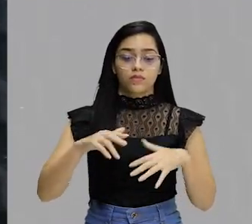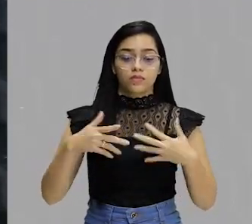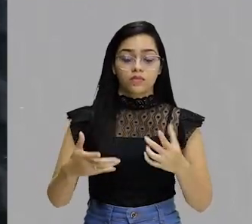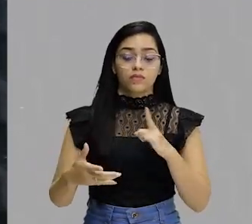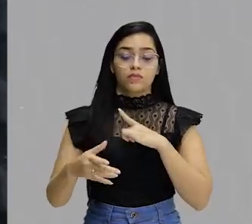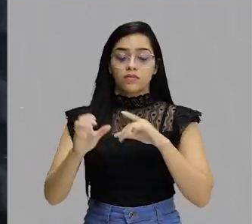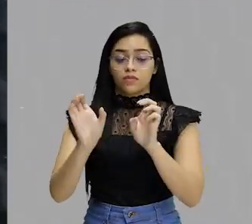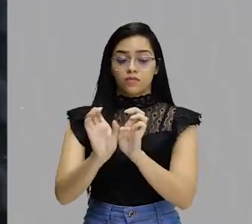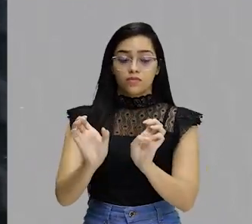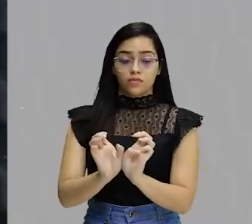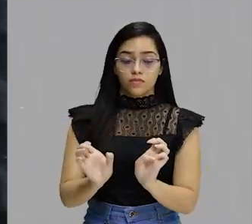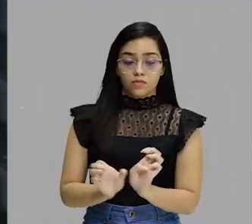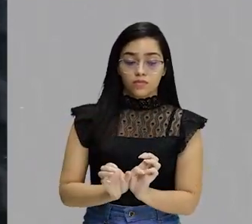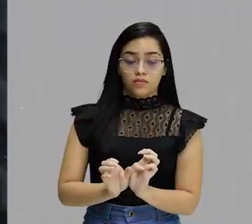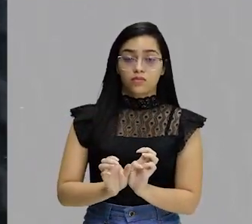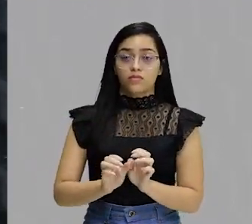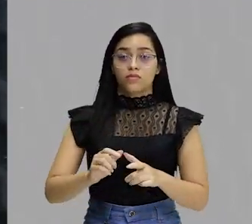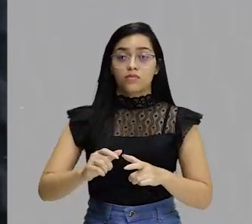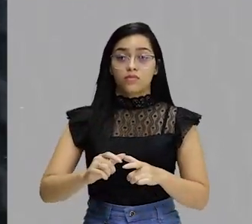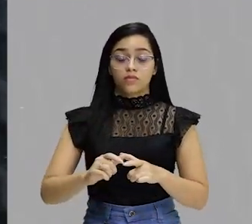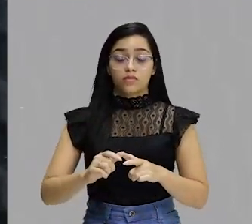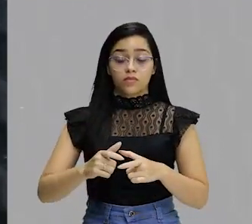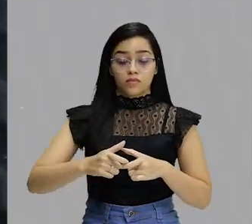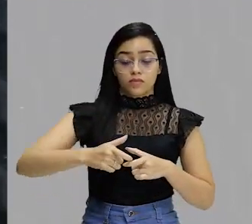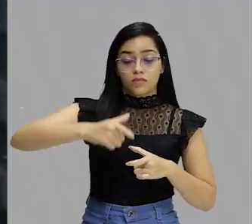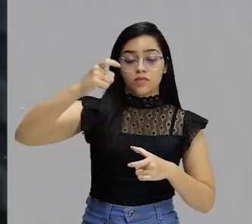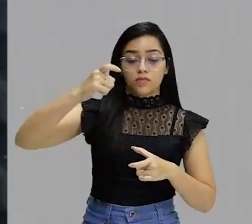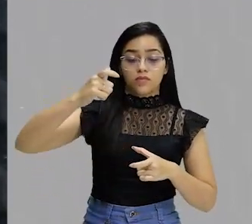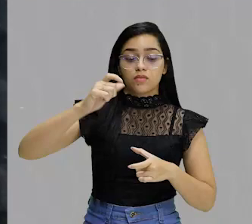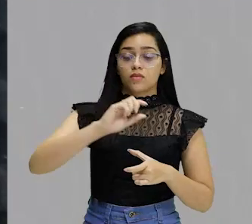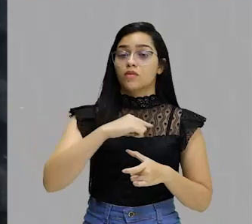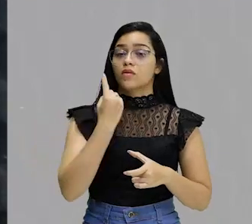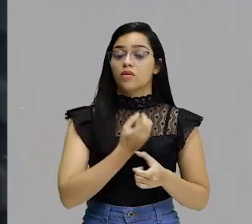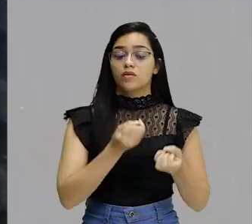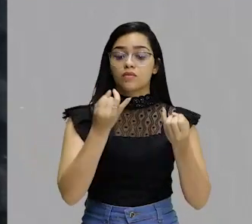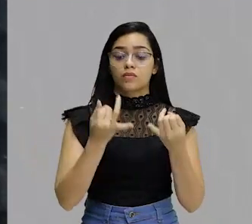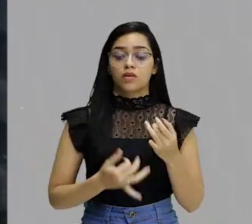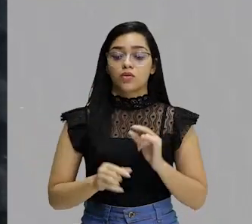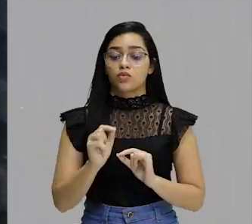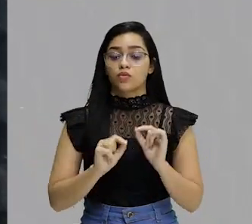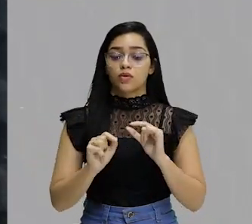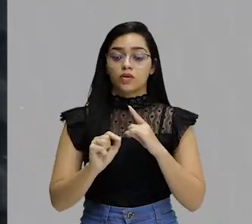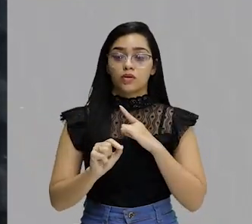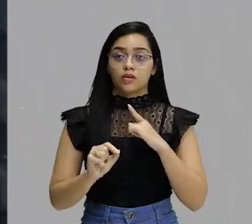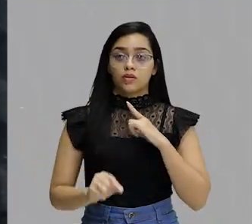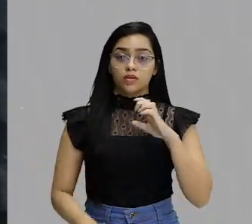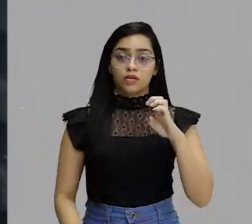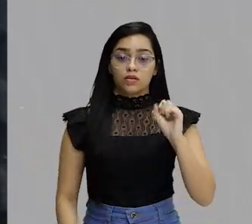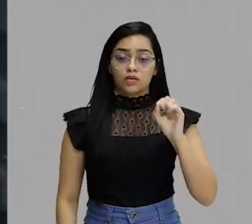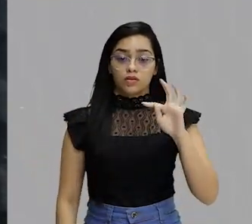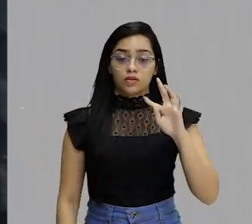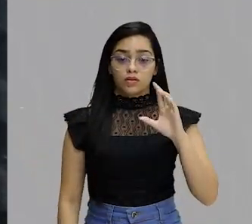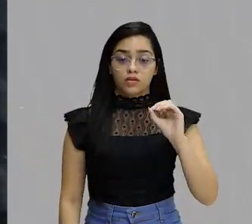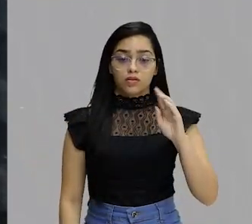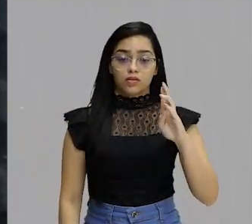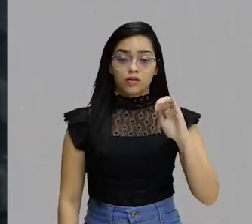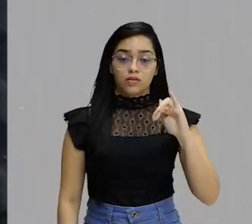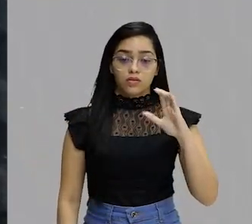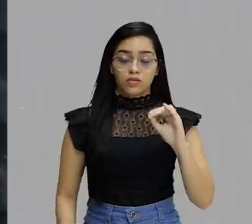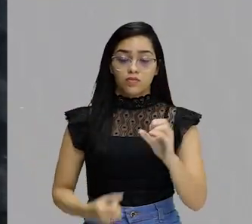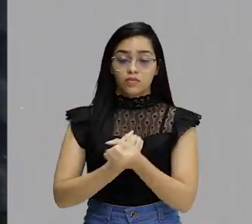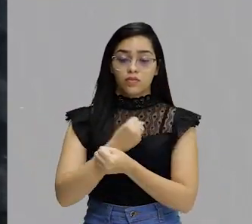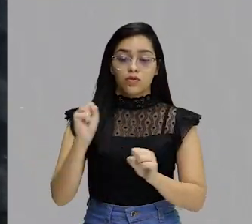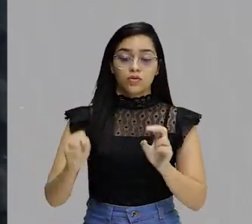tem estruturas com um tamanho maior. Então, a gente diz que ele é um estróbilo grande. Então, é chamado